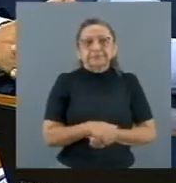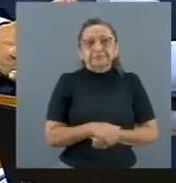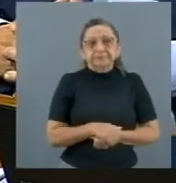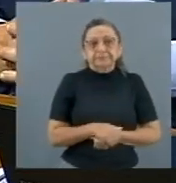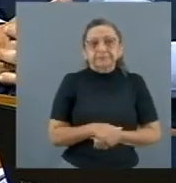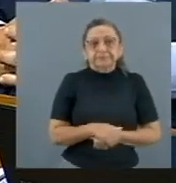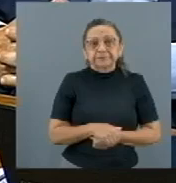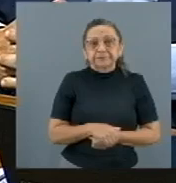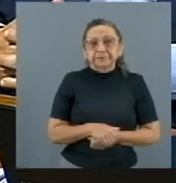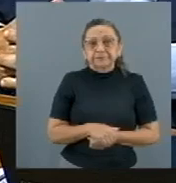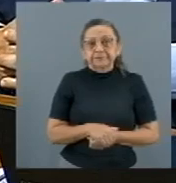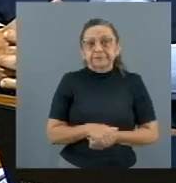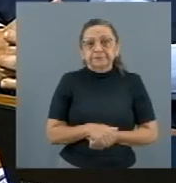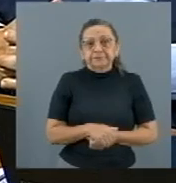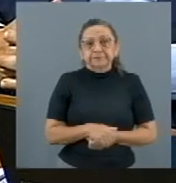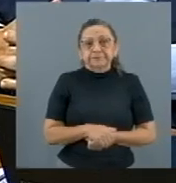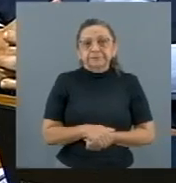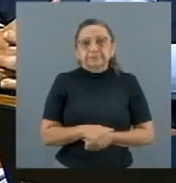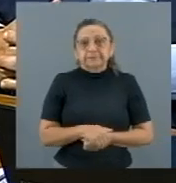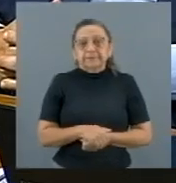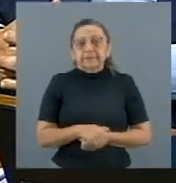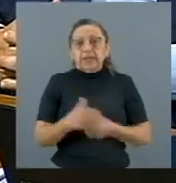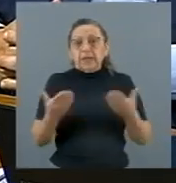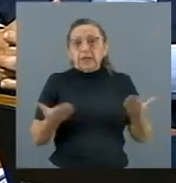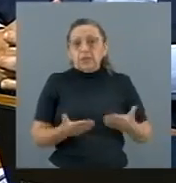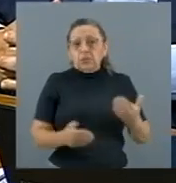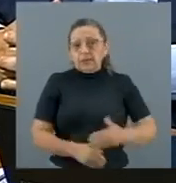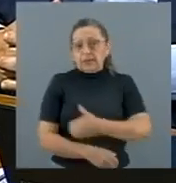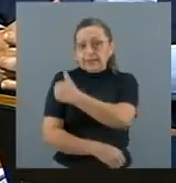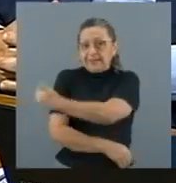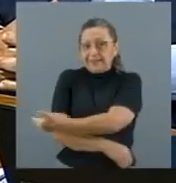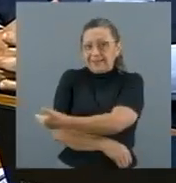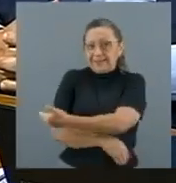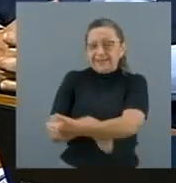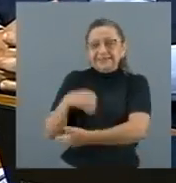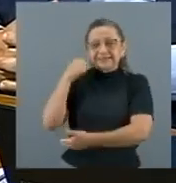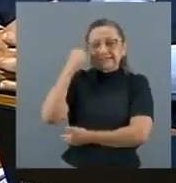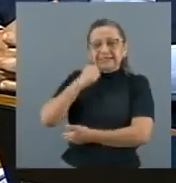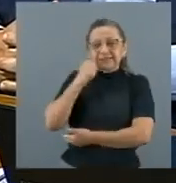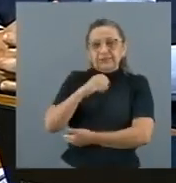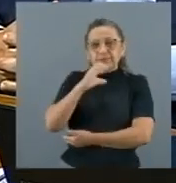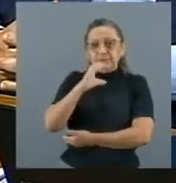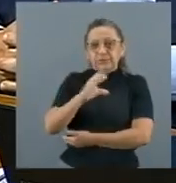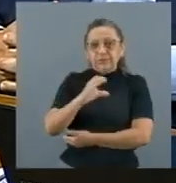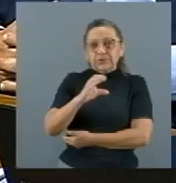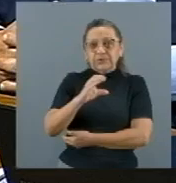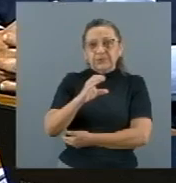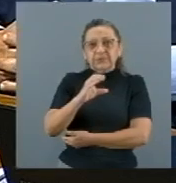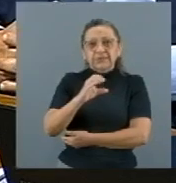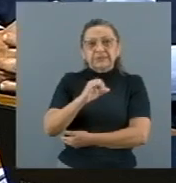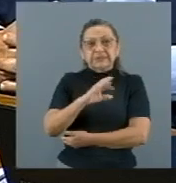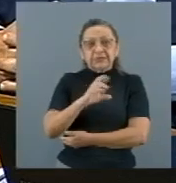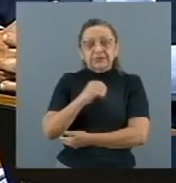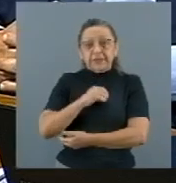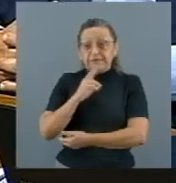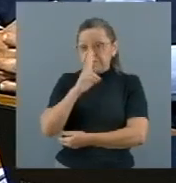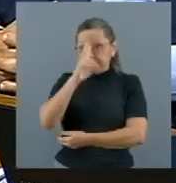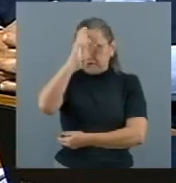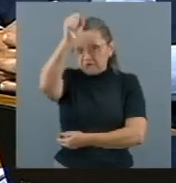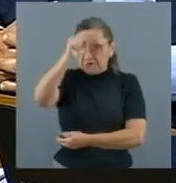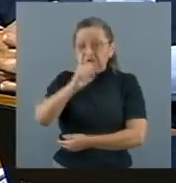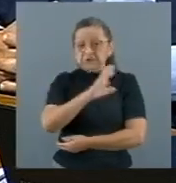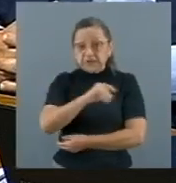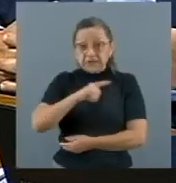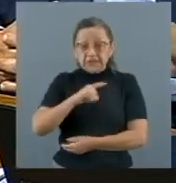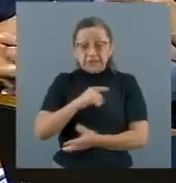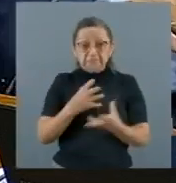que se junta a nós, e agora é muito poderoso, ele está parrudo, né, vai ter aí mais de 100 parlamentares na Câmara e 14 no Senado da República.